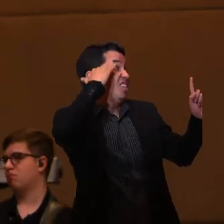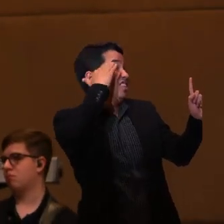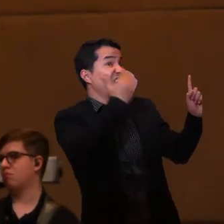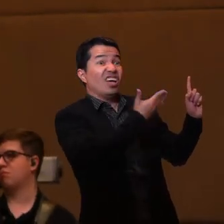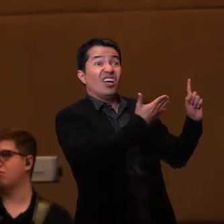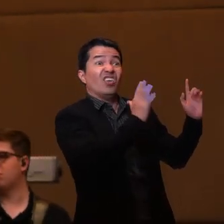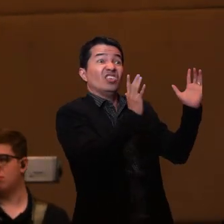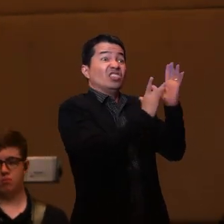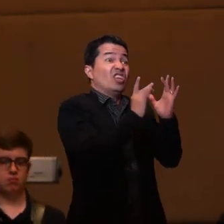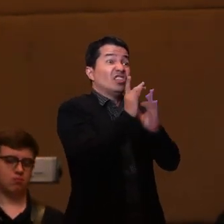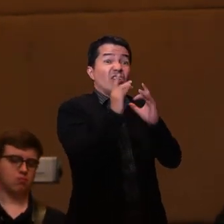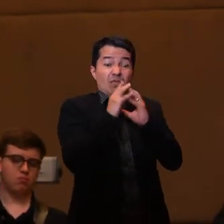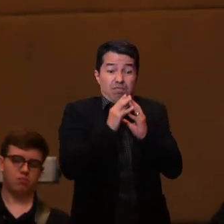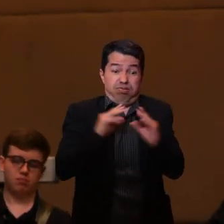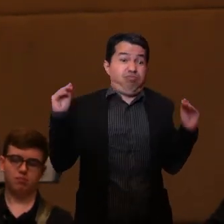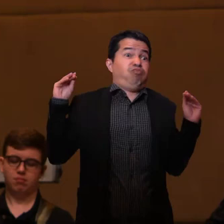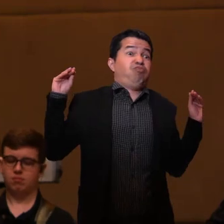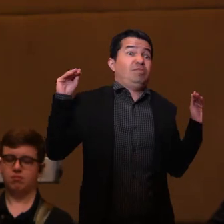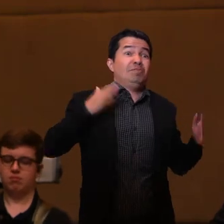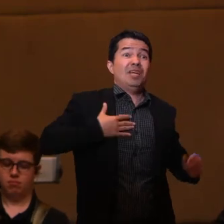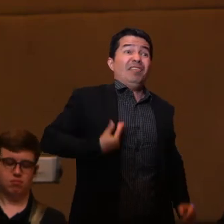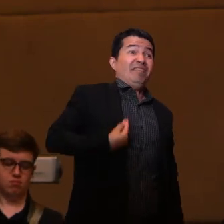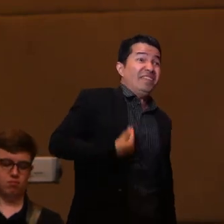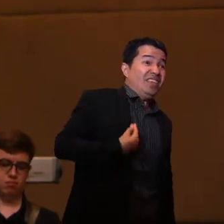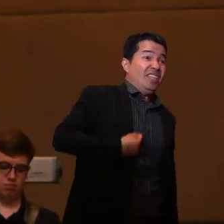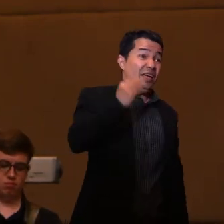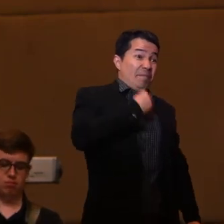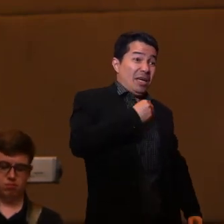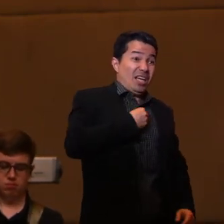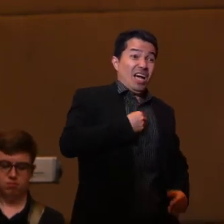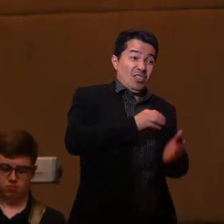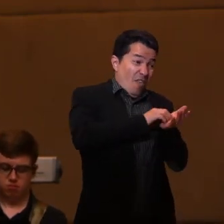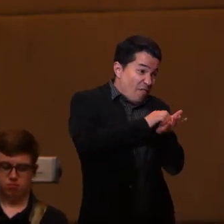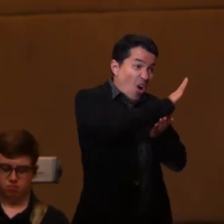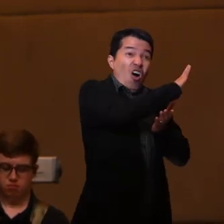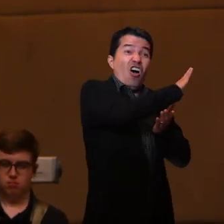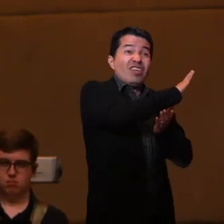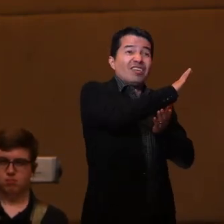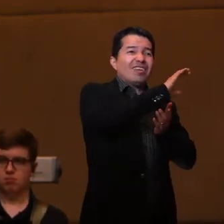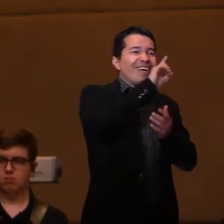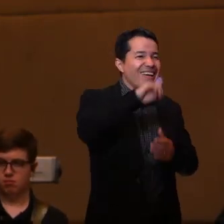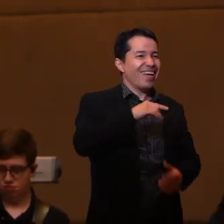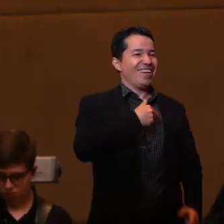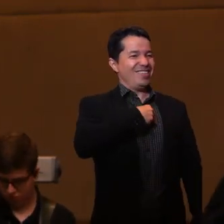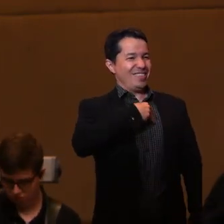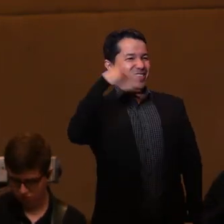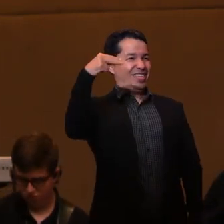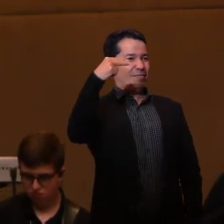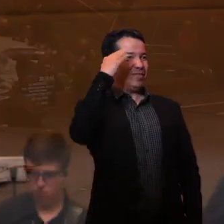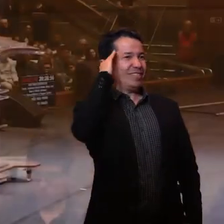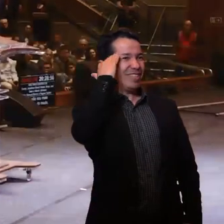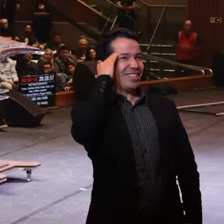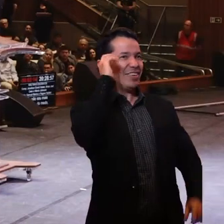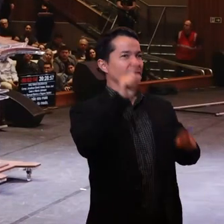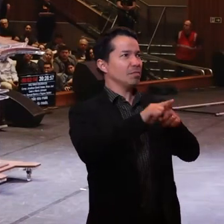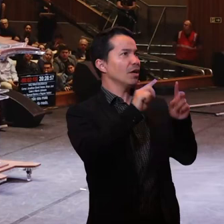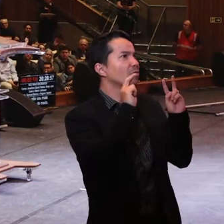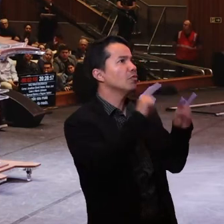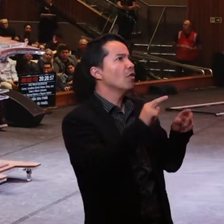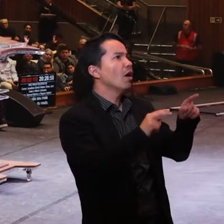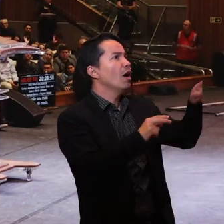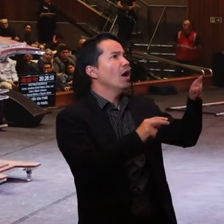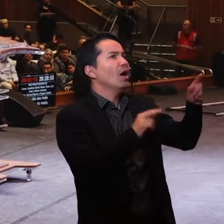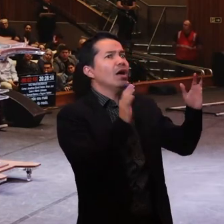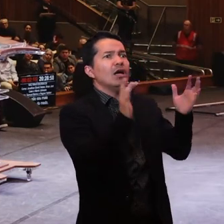Homem, Ele é o Messias que tira o pecado do mundo, é Ele que tem o poder para tirar o